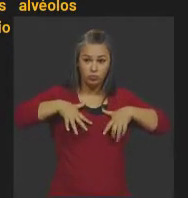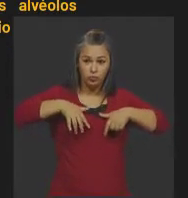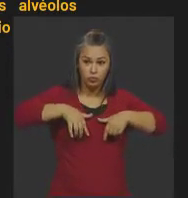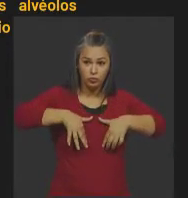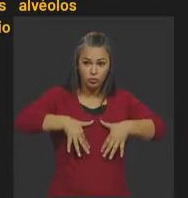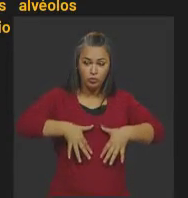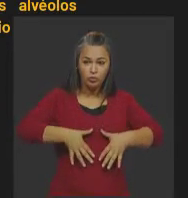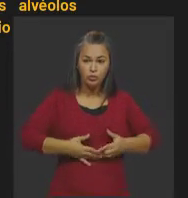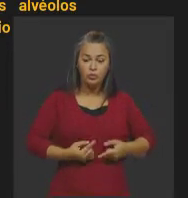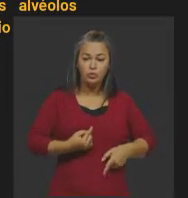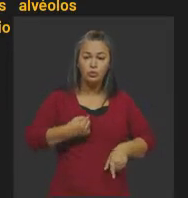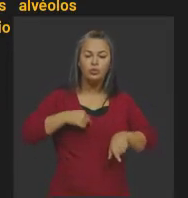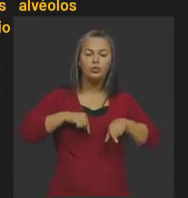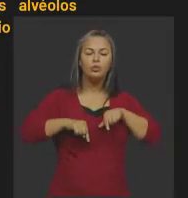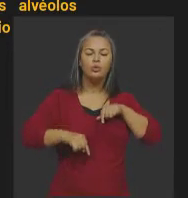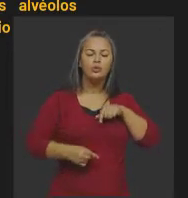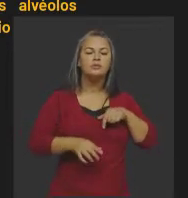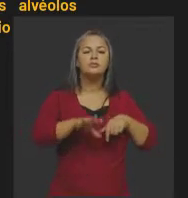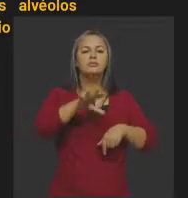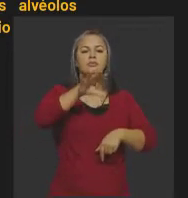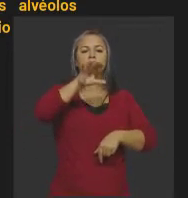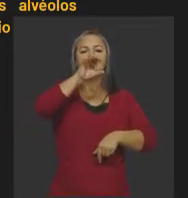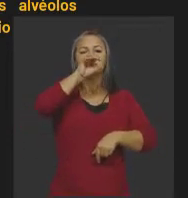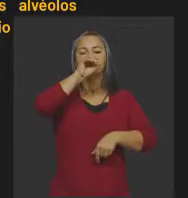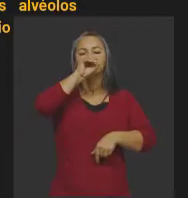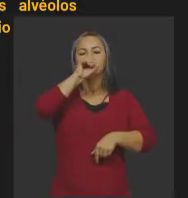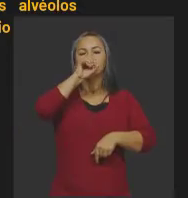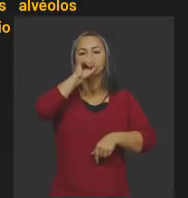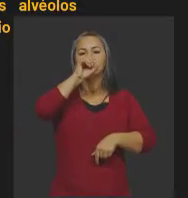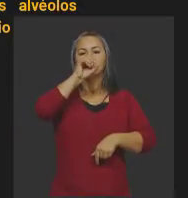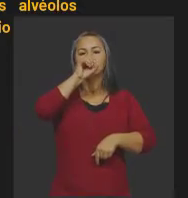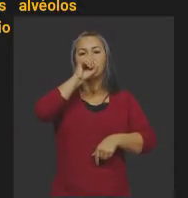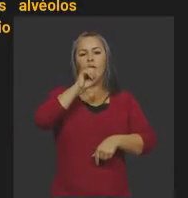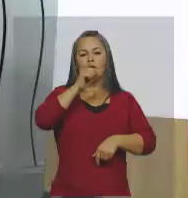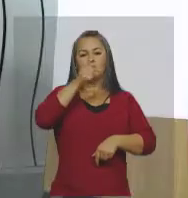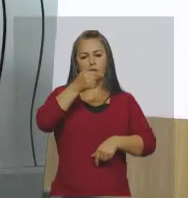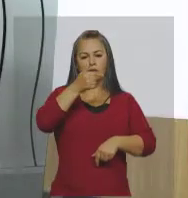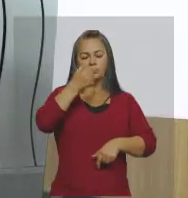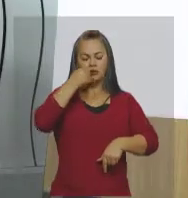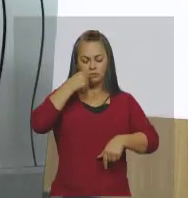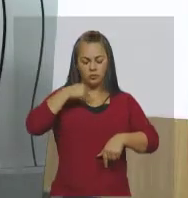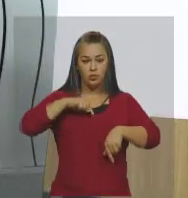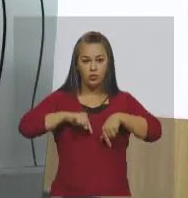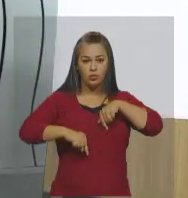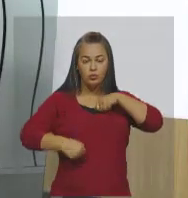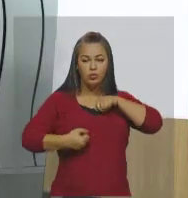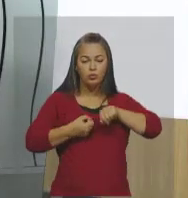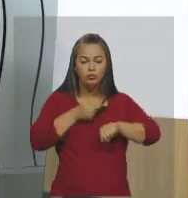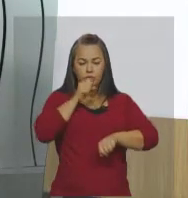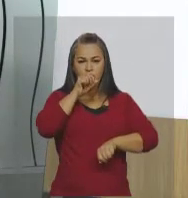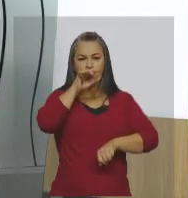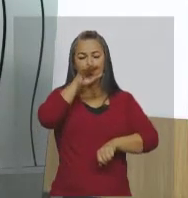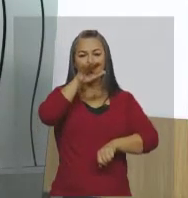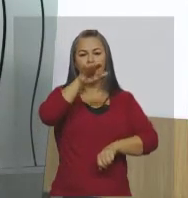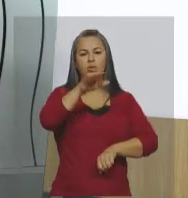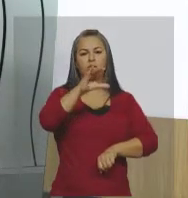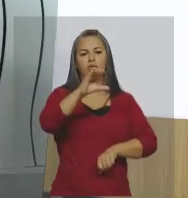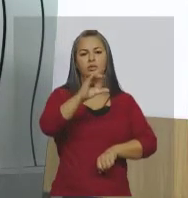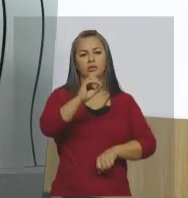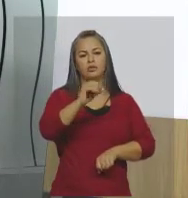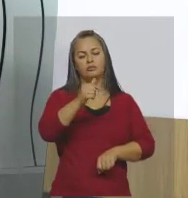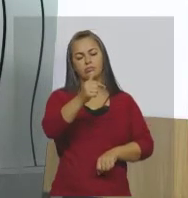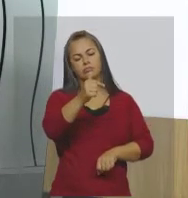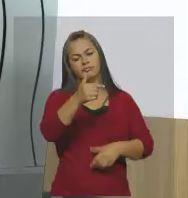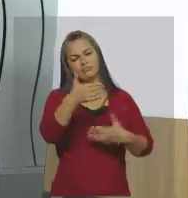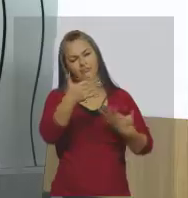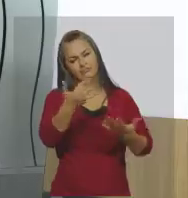difusão de oxigênio e gás carbônico. Está vendo que a resposta que está aqui no slide não me deixou mentir, certo? Agora sim, Bruna,